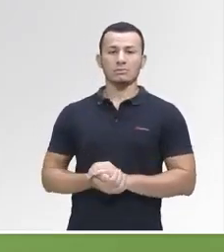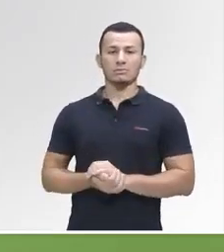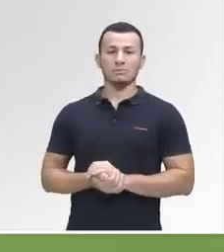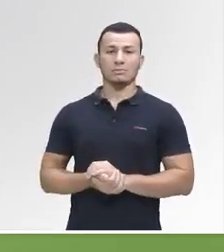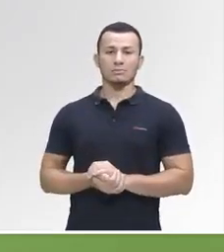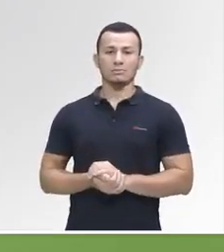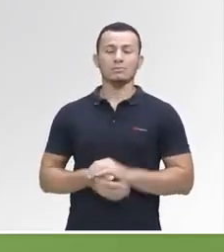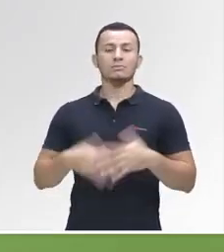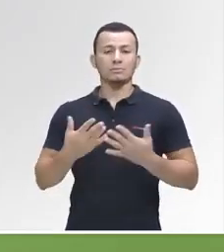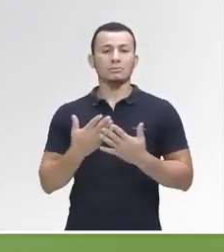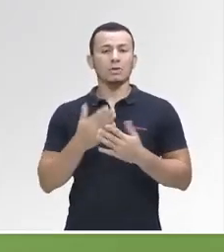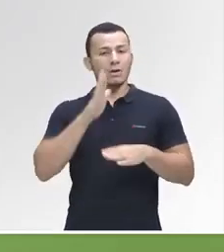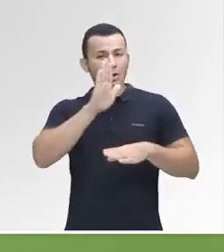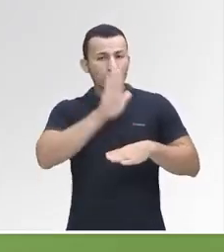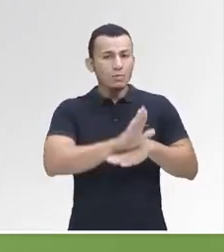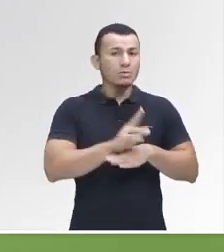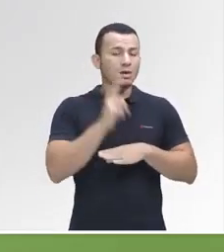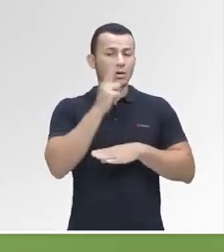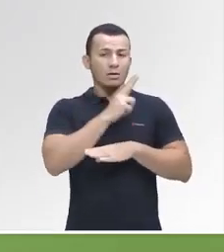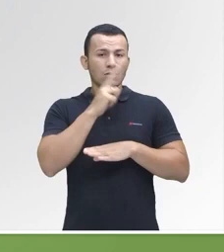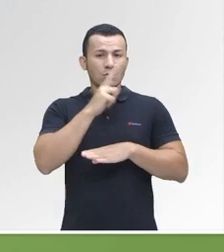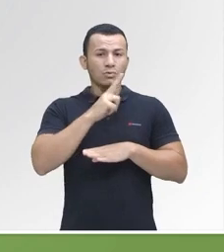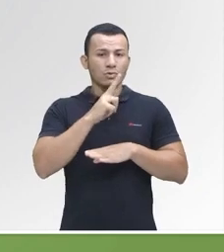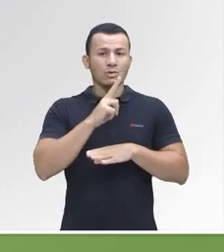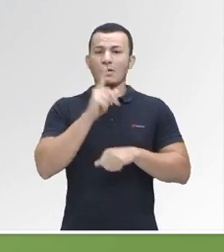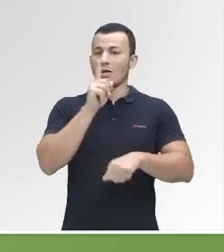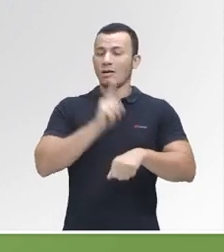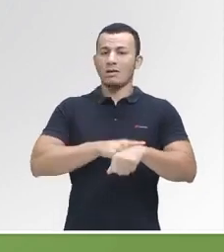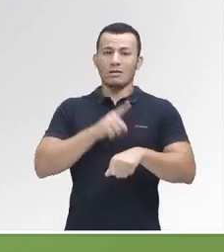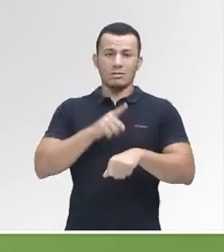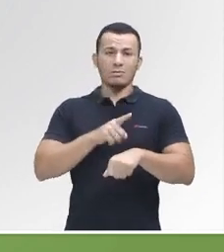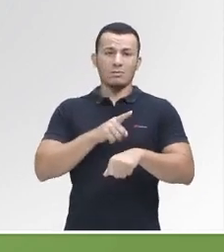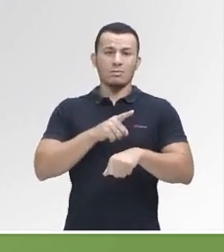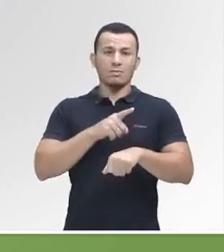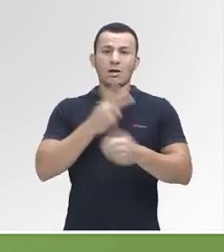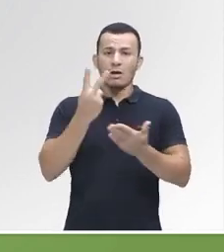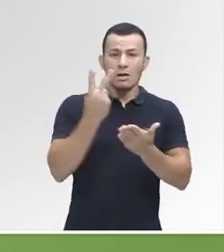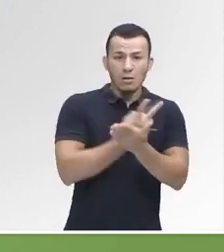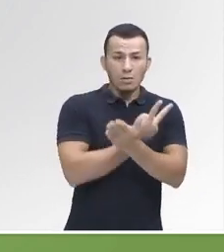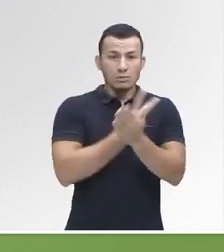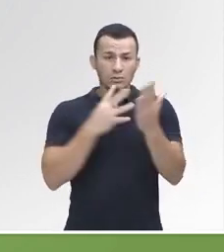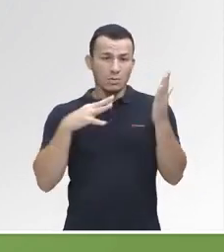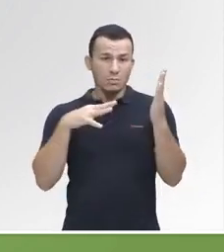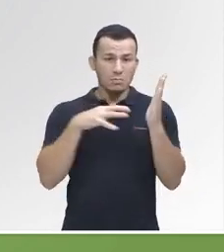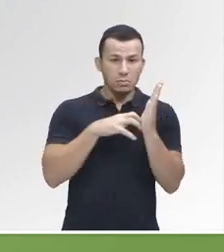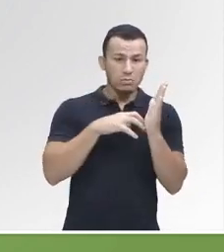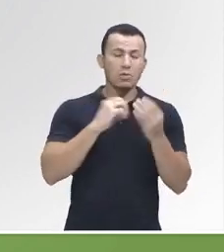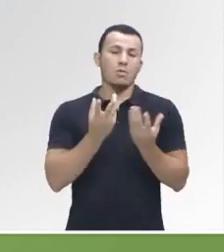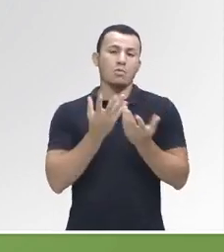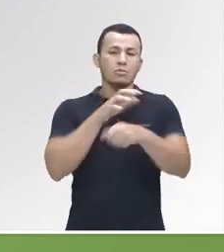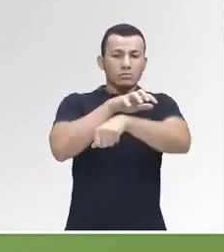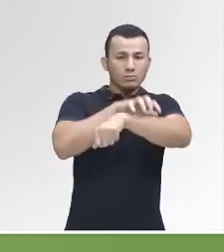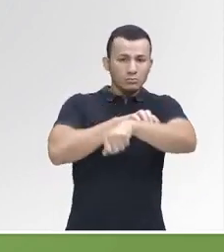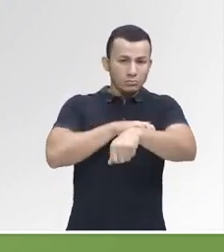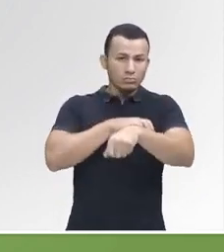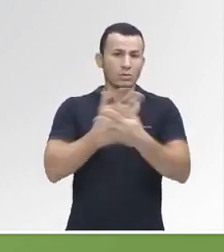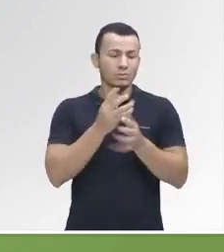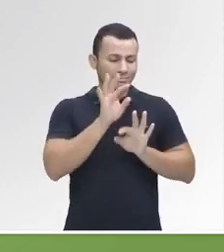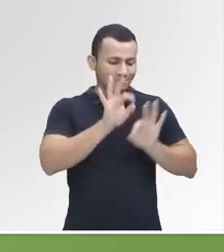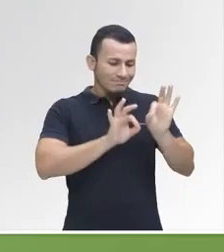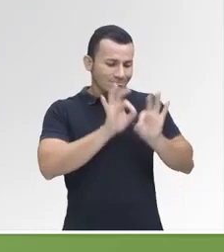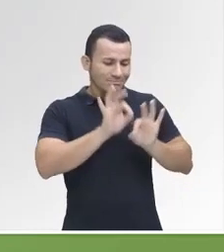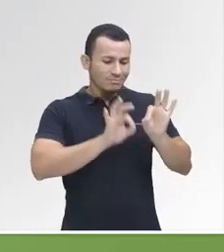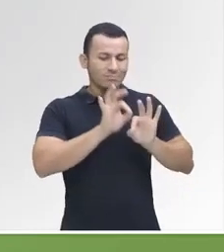primeiros socorros acontecem logo após o ferimento, por exemplo, que você precisa fazer um curativo.